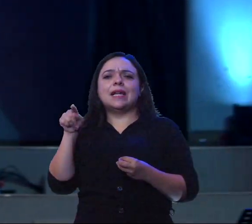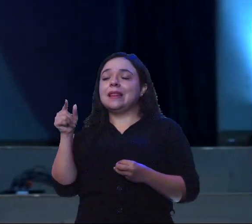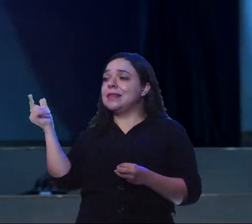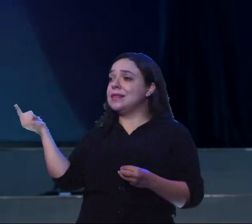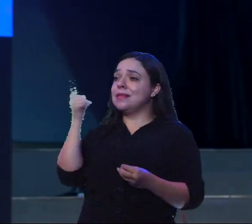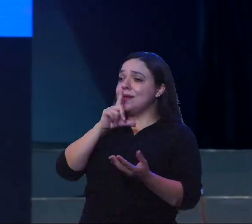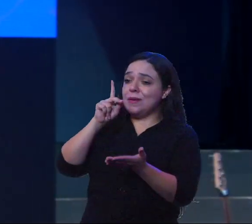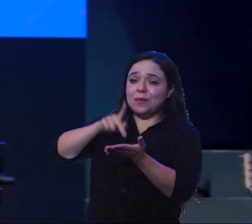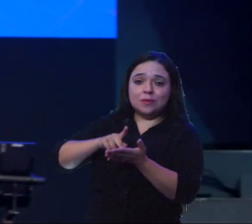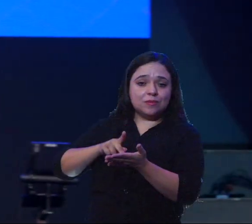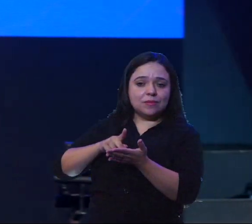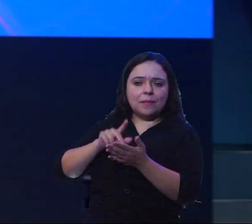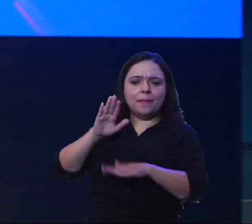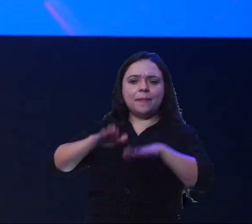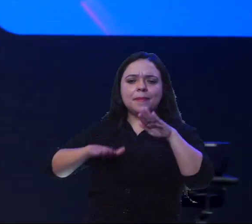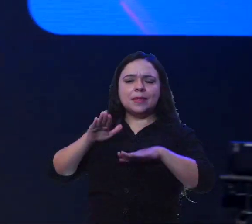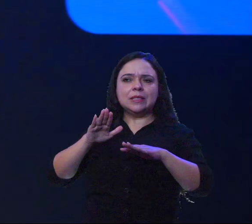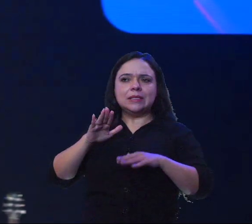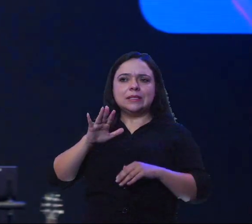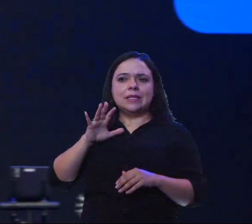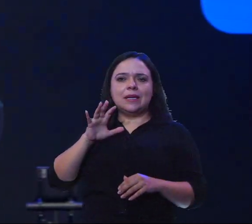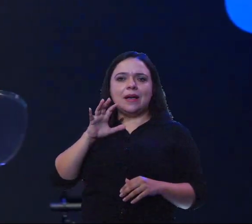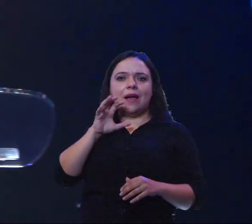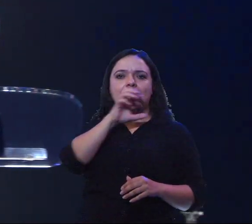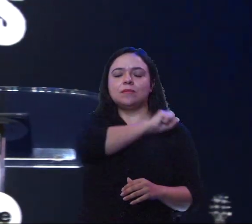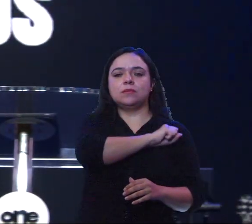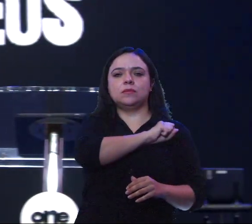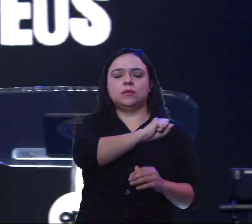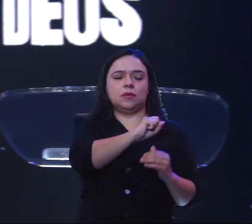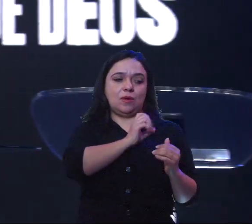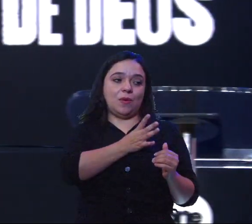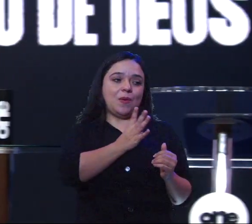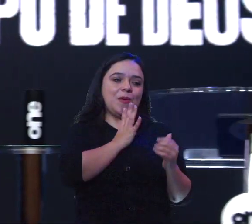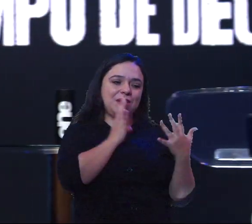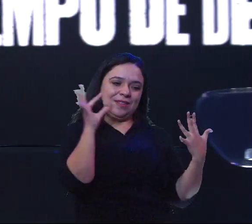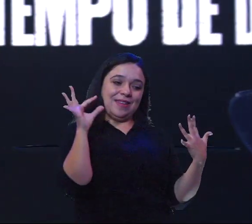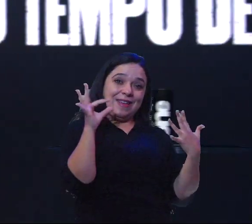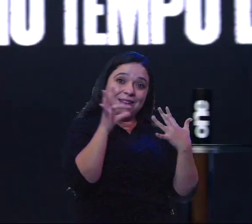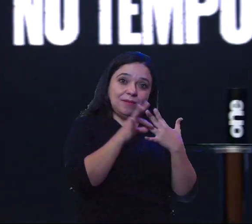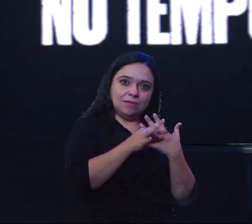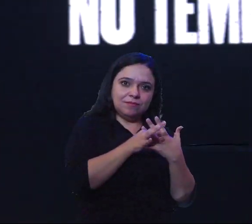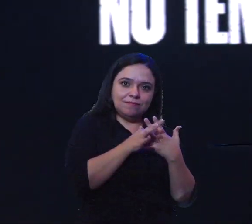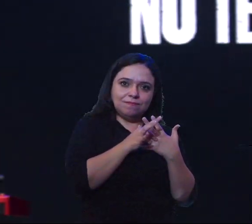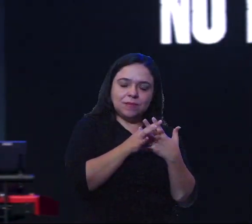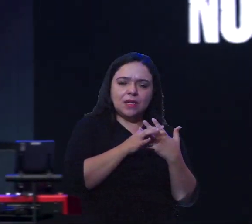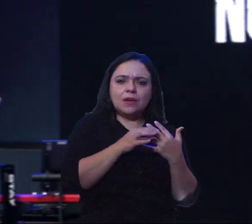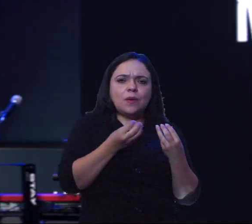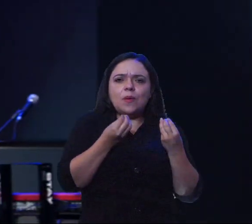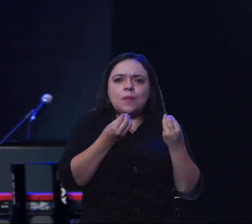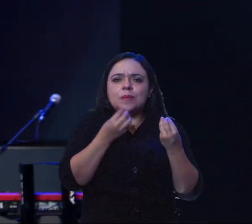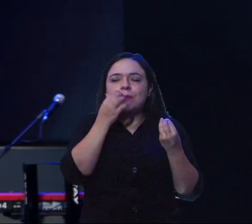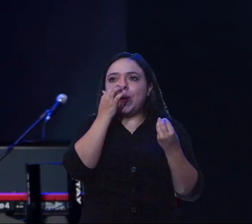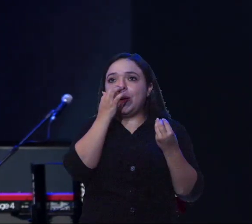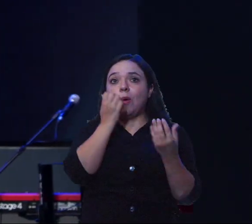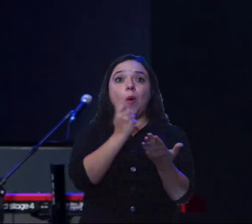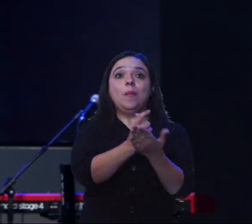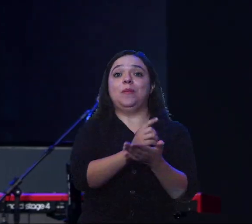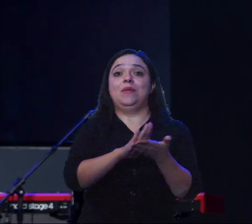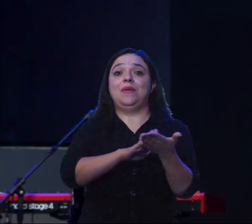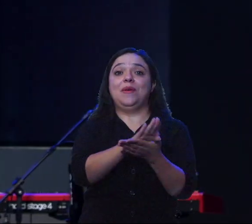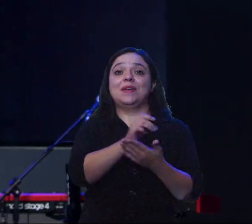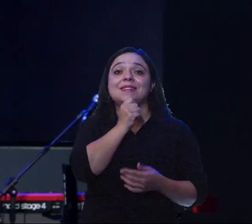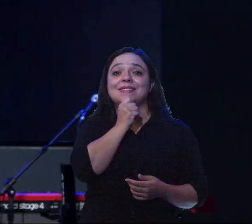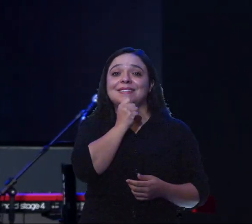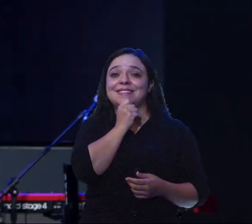parece que é rápido demais. E antes de conhecer a aliança no dedo, no envelope, que nem, olha que bênção, não tem nem vem comprar aliança,